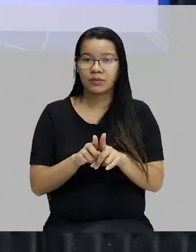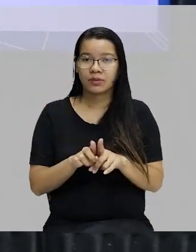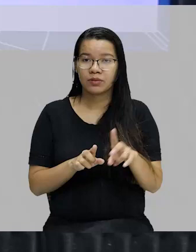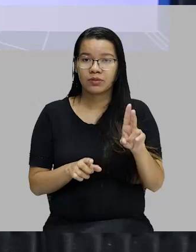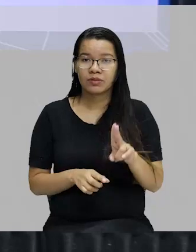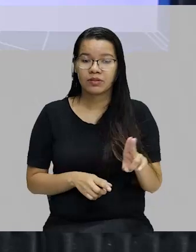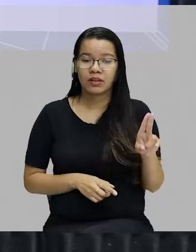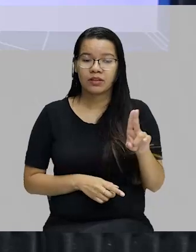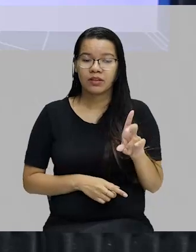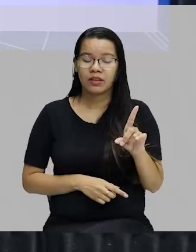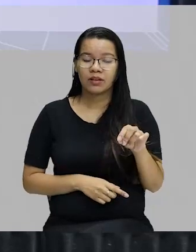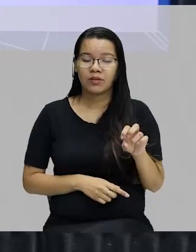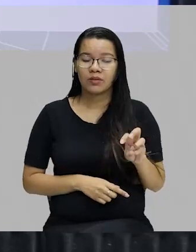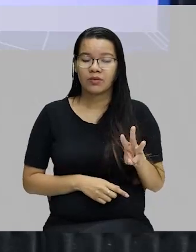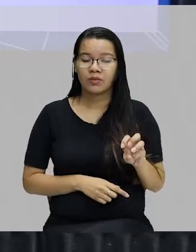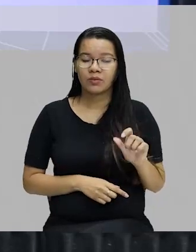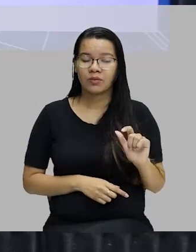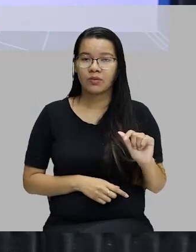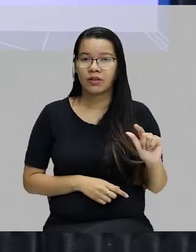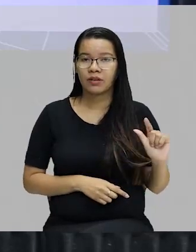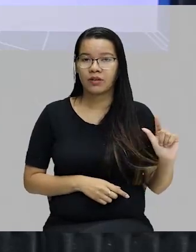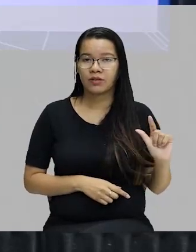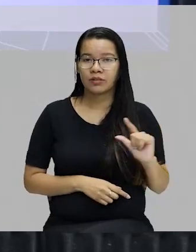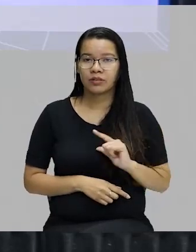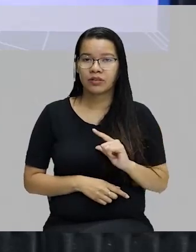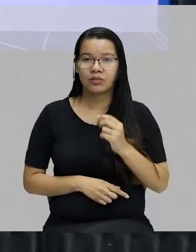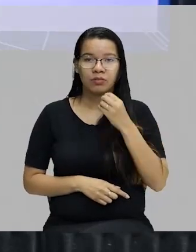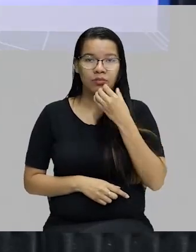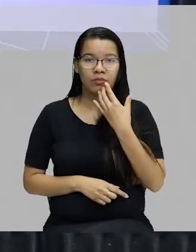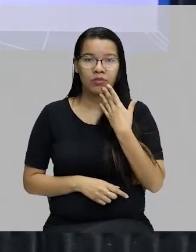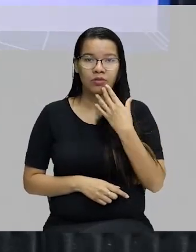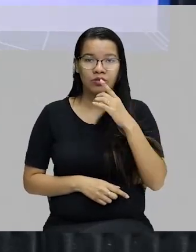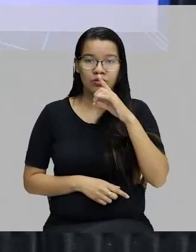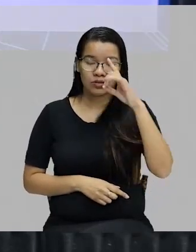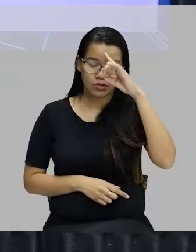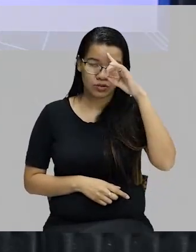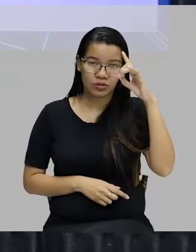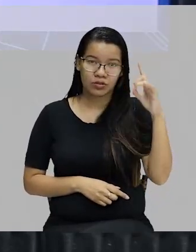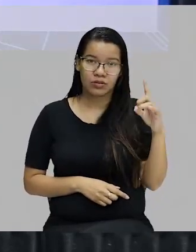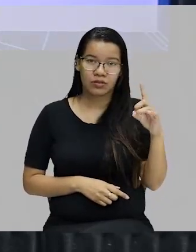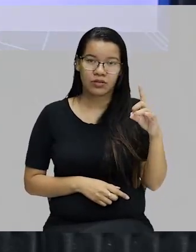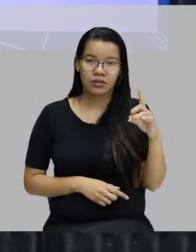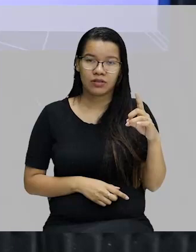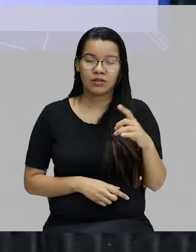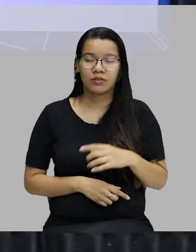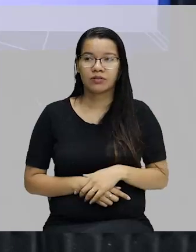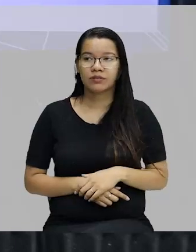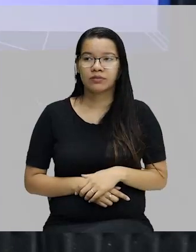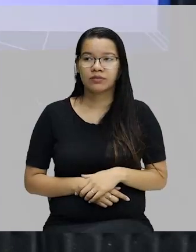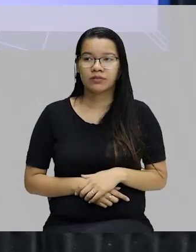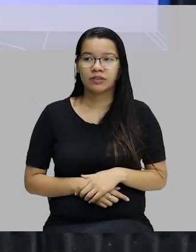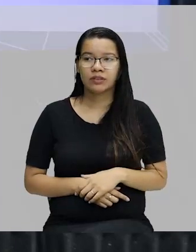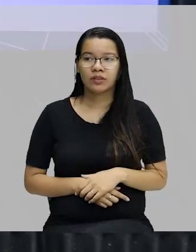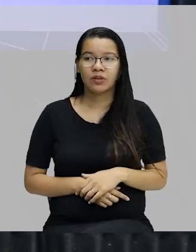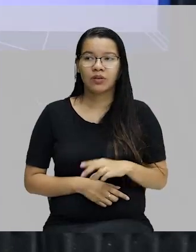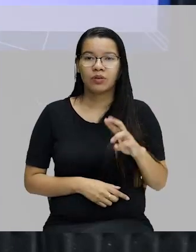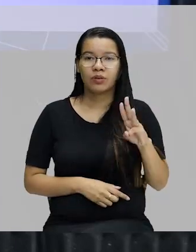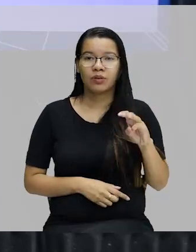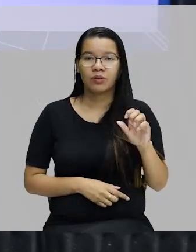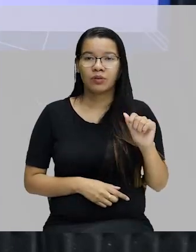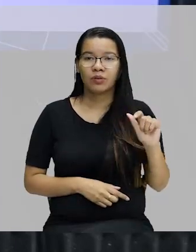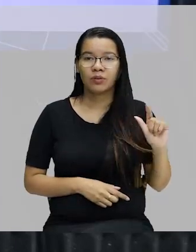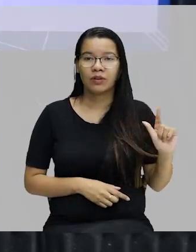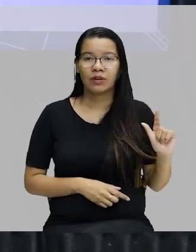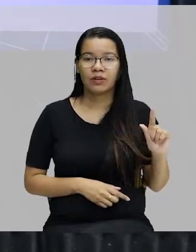day. Bom dia. Tenha um bom dia, por exemplo. Well done. Muito bem. Well é o